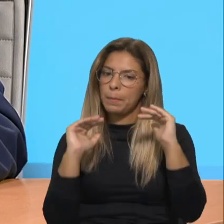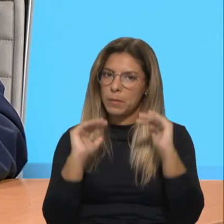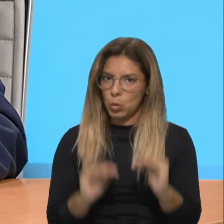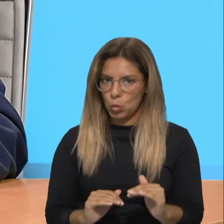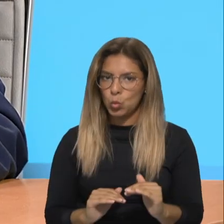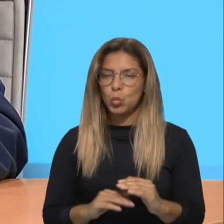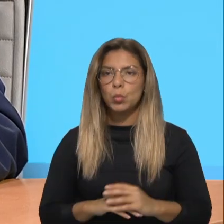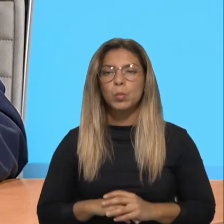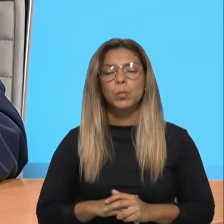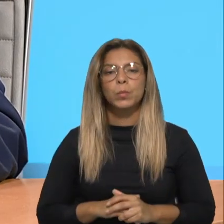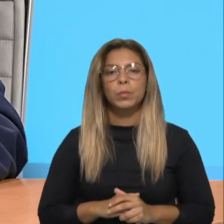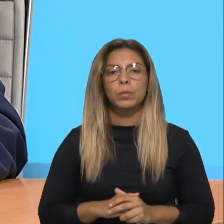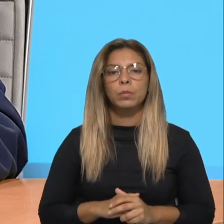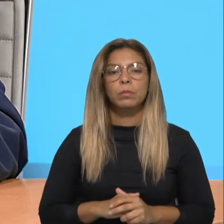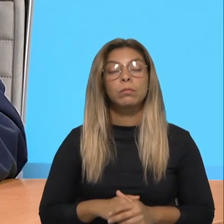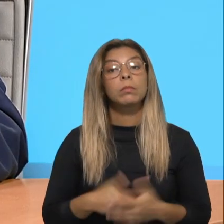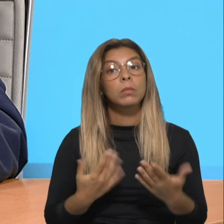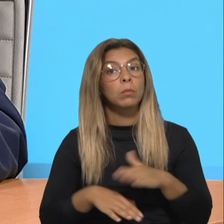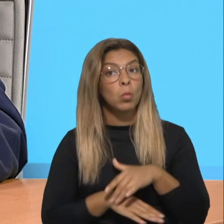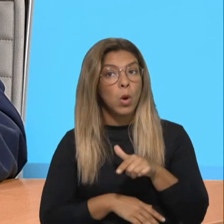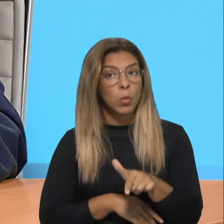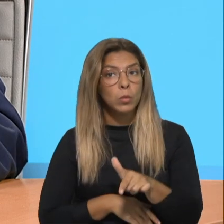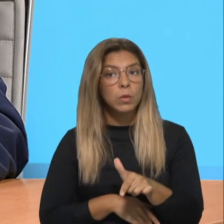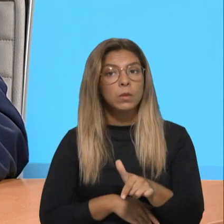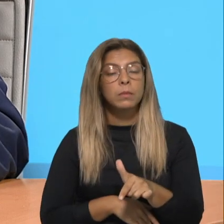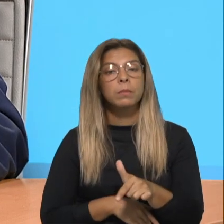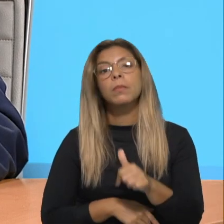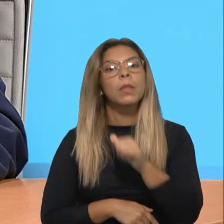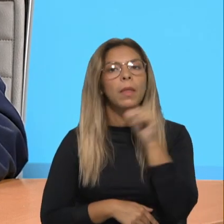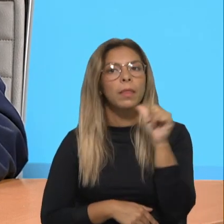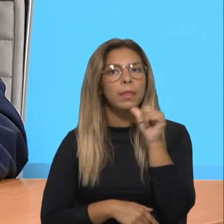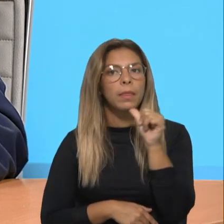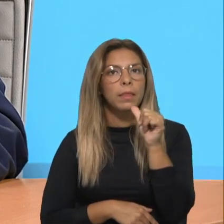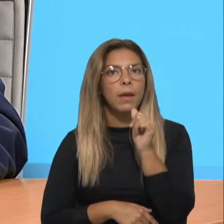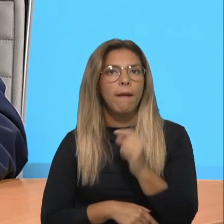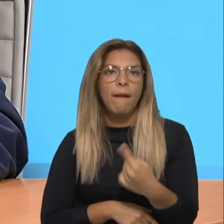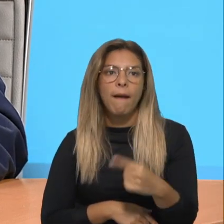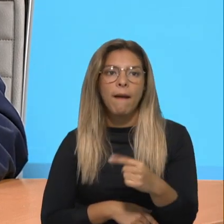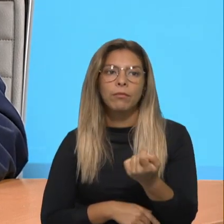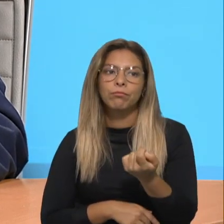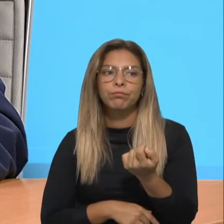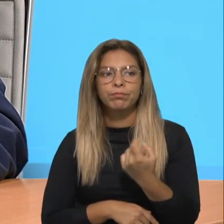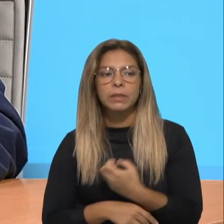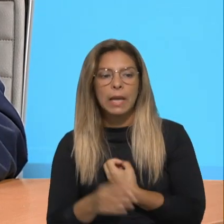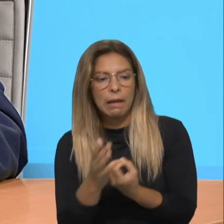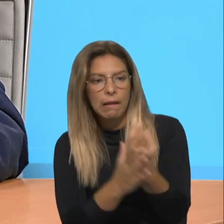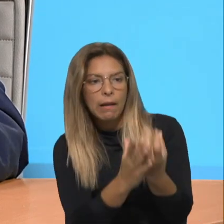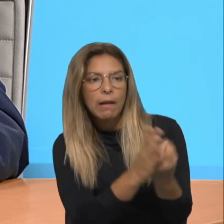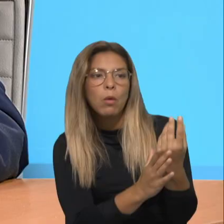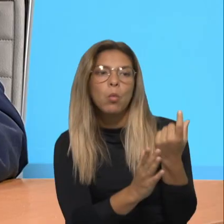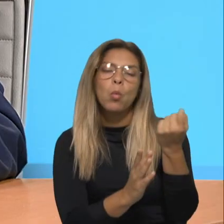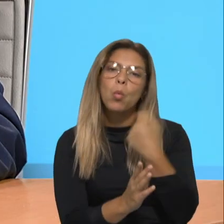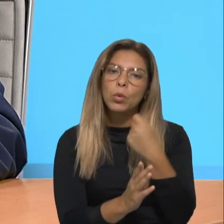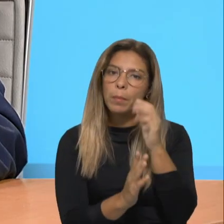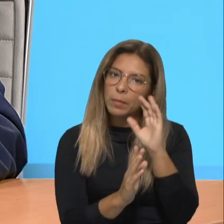através da música. E daí aparece a necessidade de criar estes cursos, que